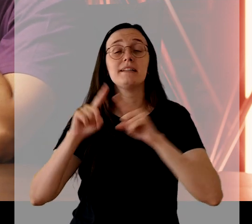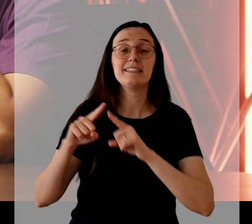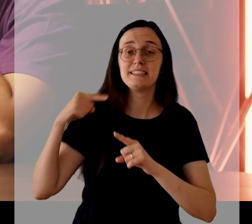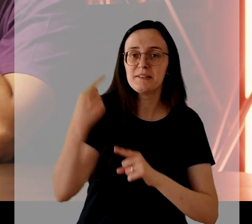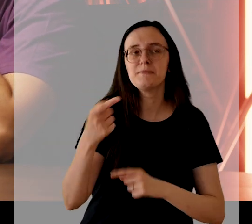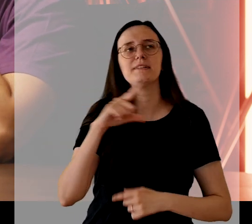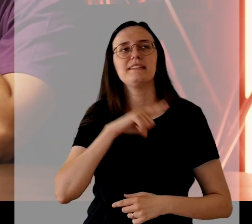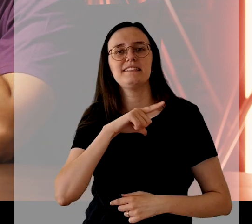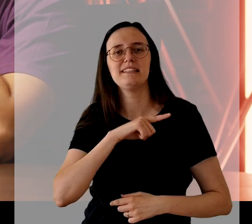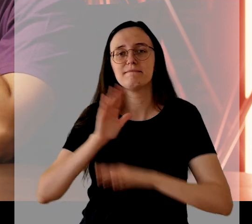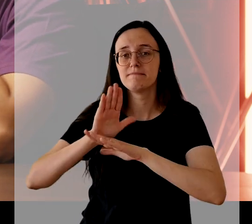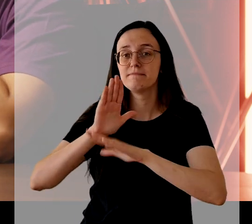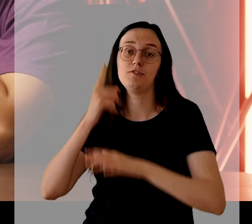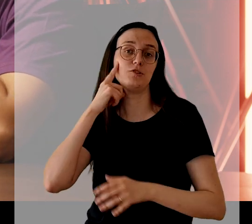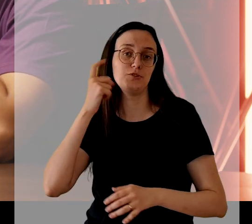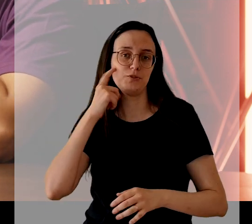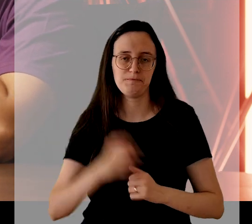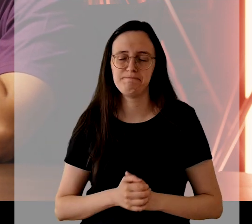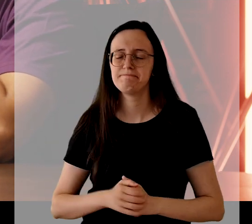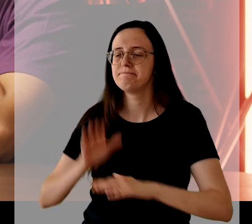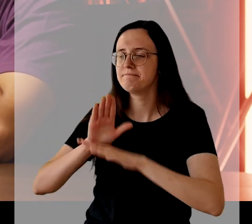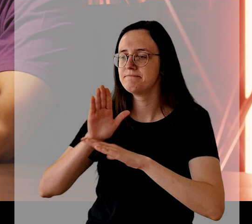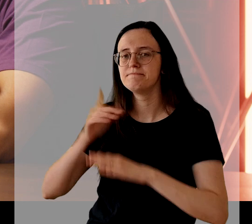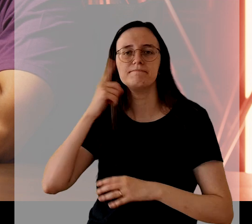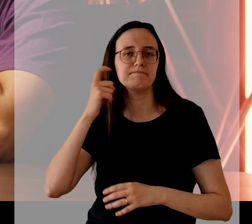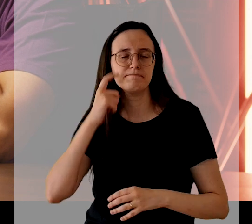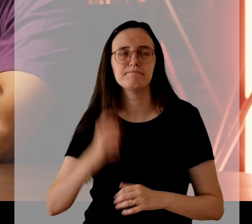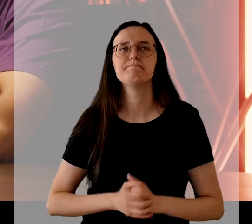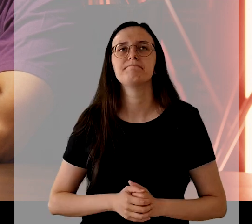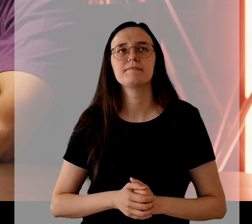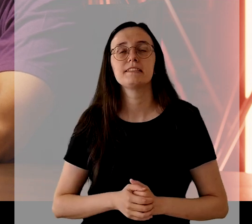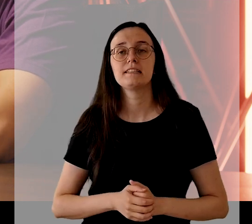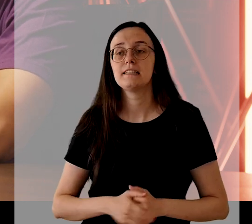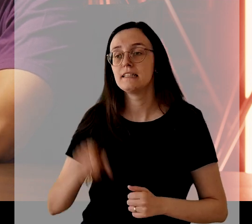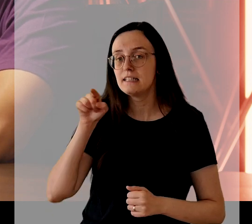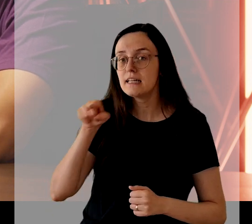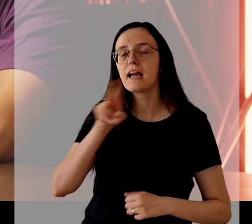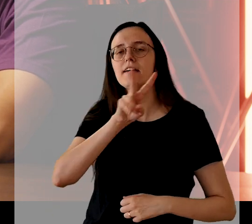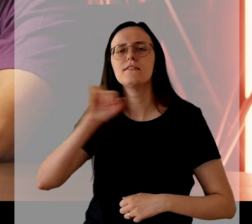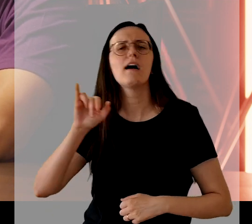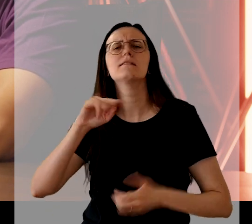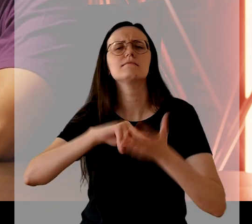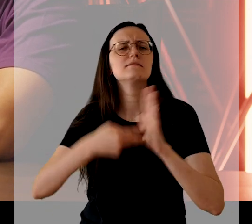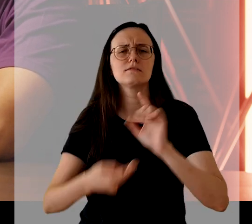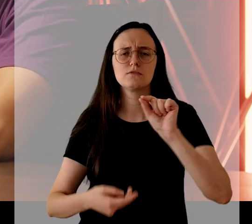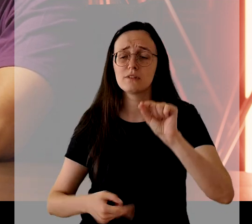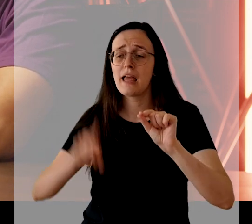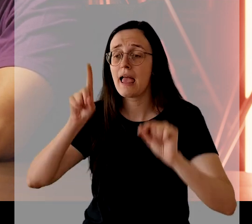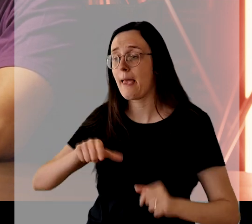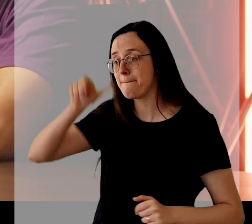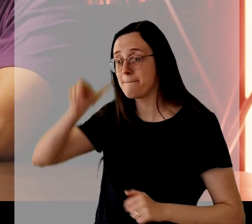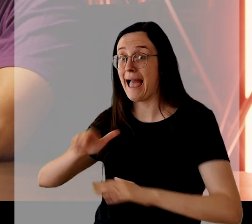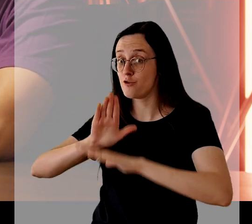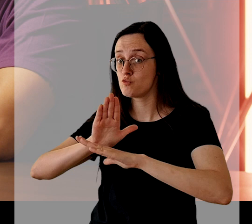logo depois vem a assistência de som. Assistente de som, que vai ser